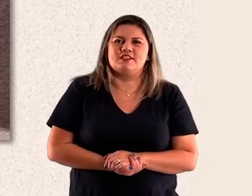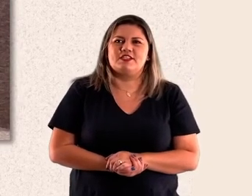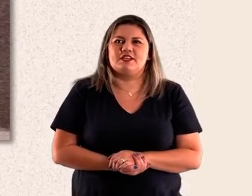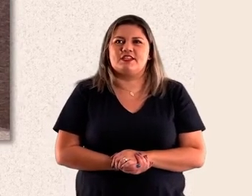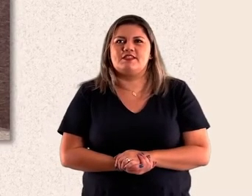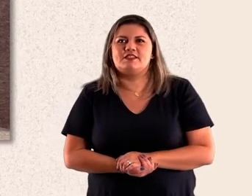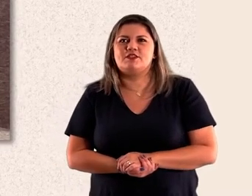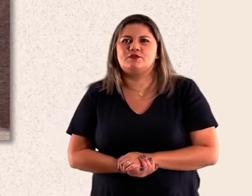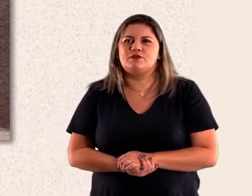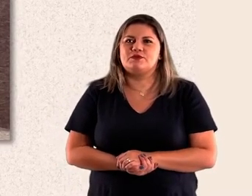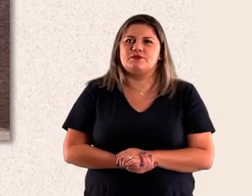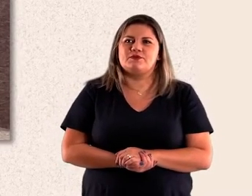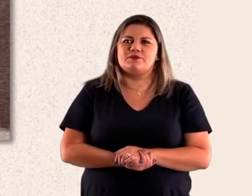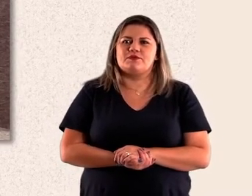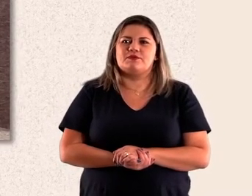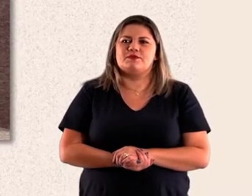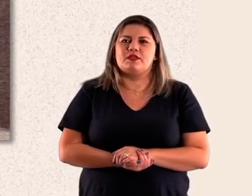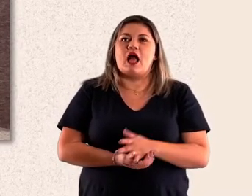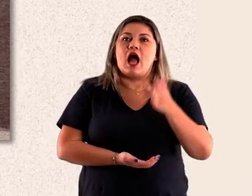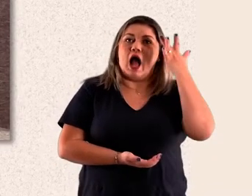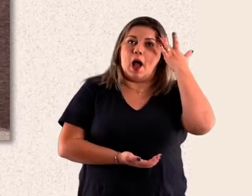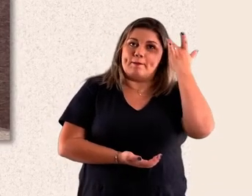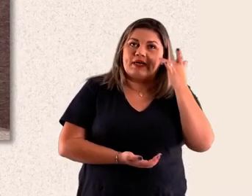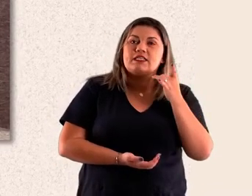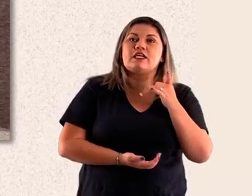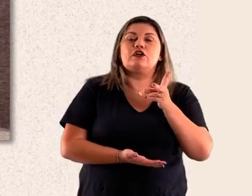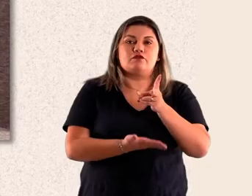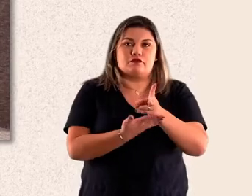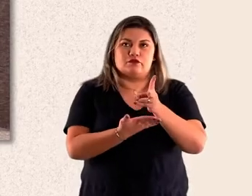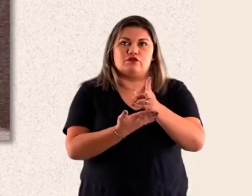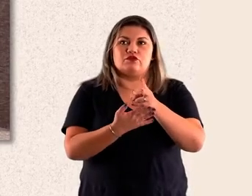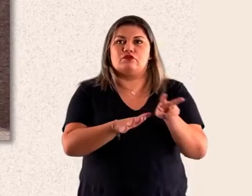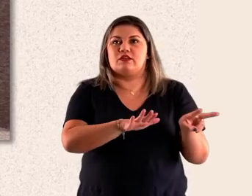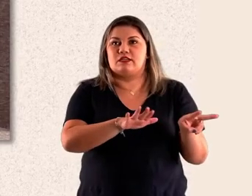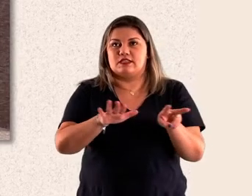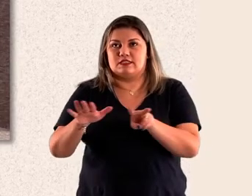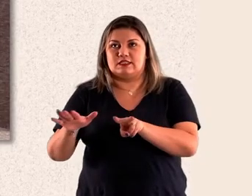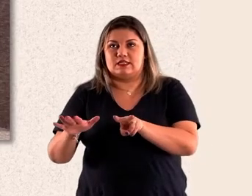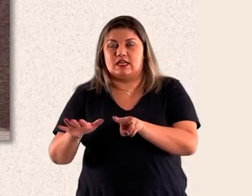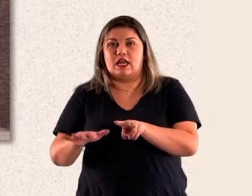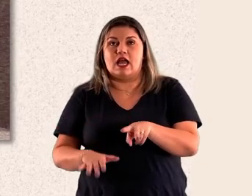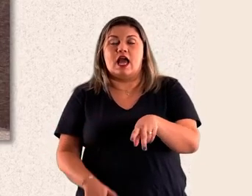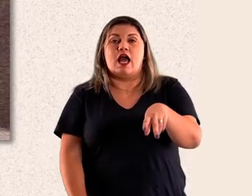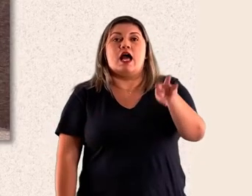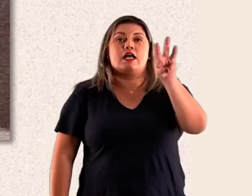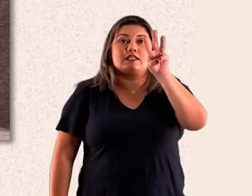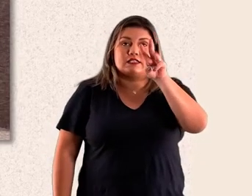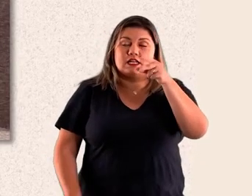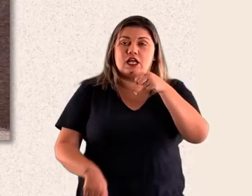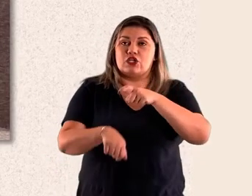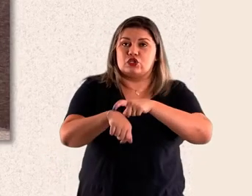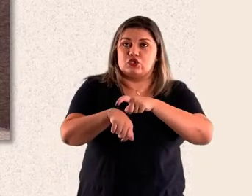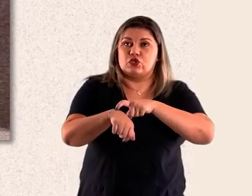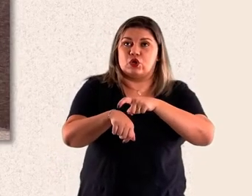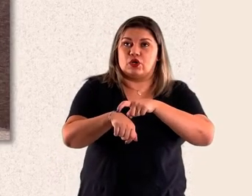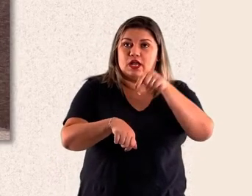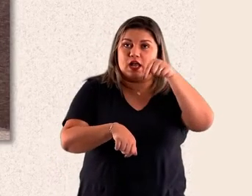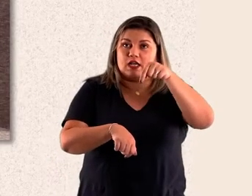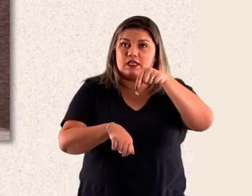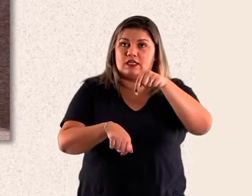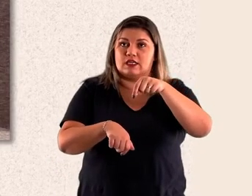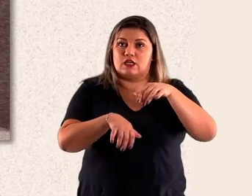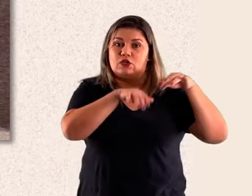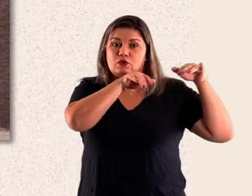Dr Carlos e lembrando vocês que amanhã vai continuar semana às 15horas aqui no auditório vai ter